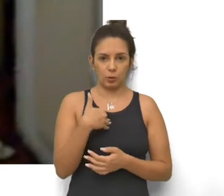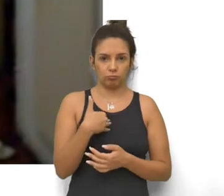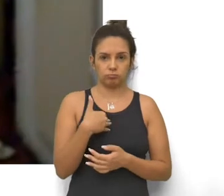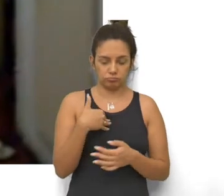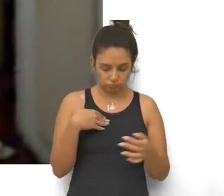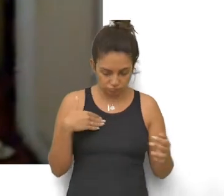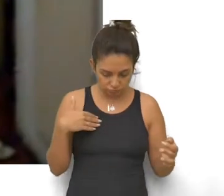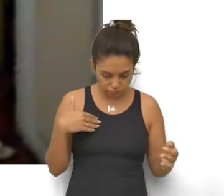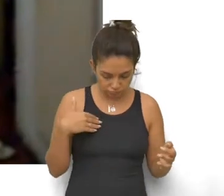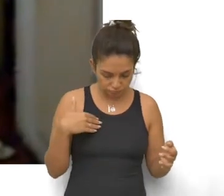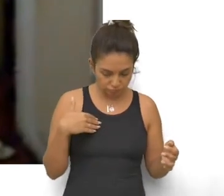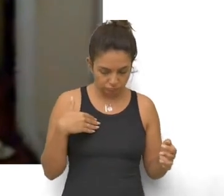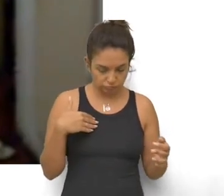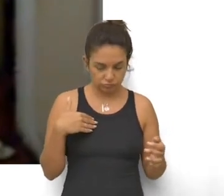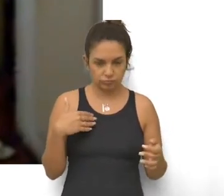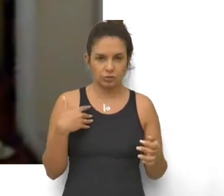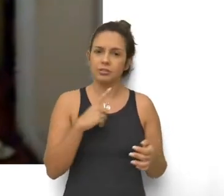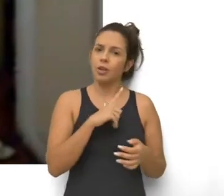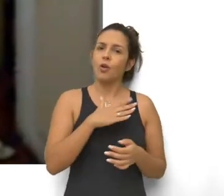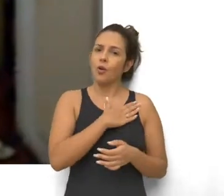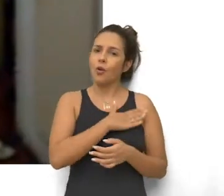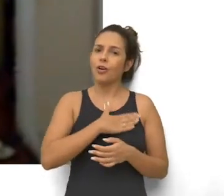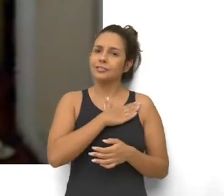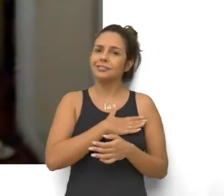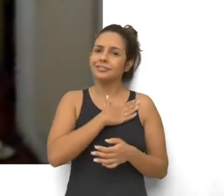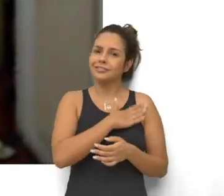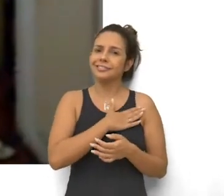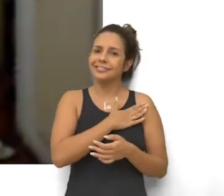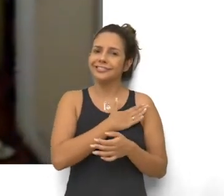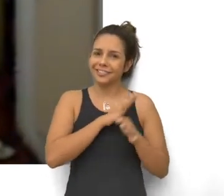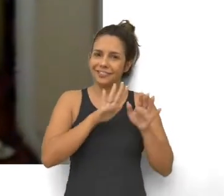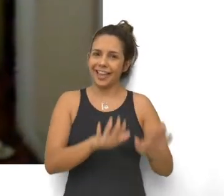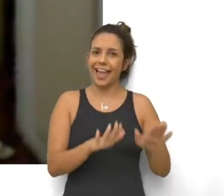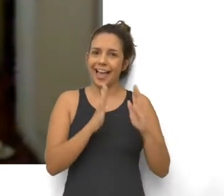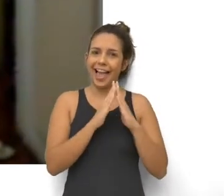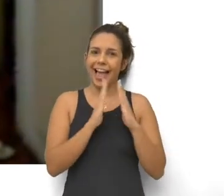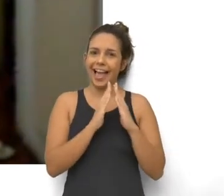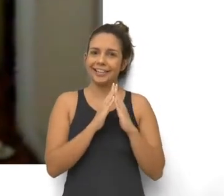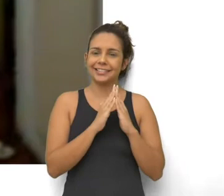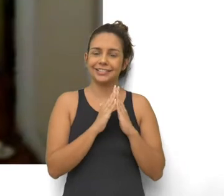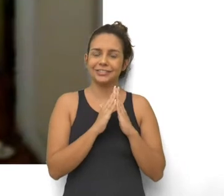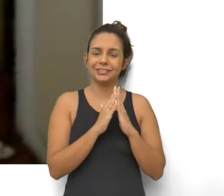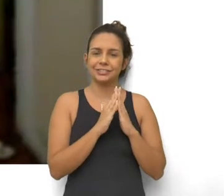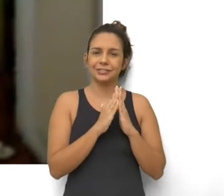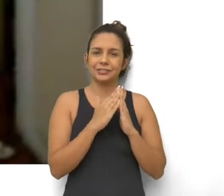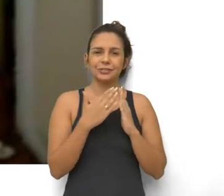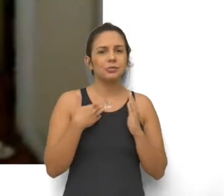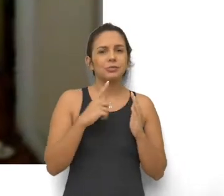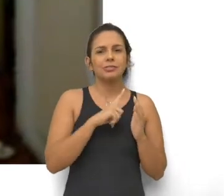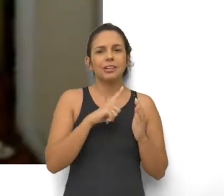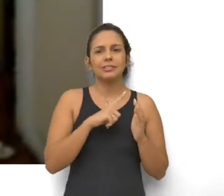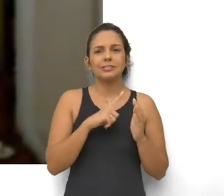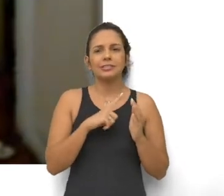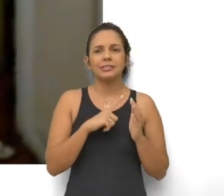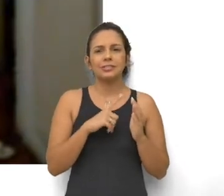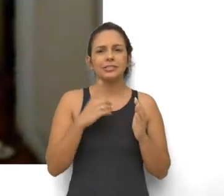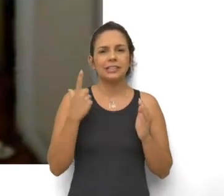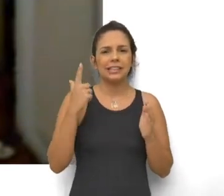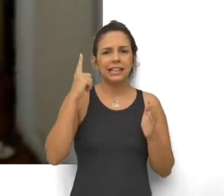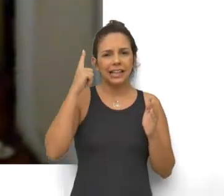eu até que estou gostando da quarentena. É estranho dizer isso, mas eu estou tendo uma quarentena